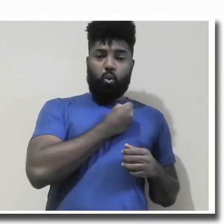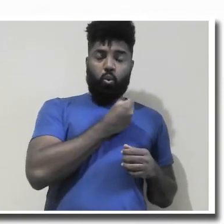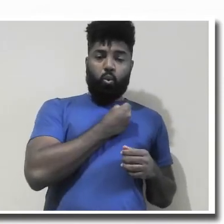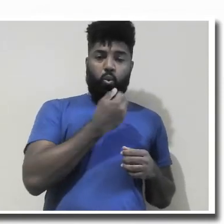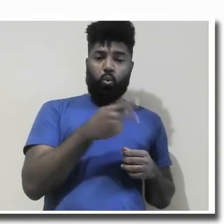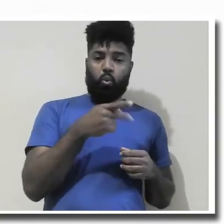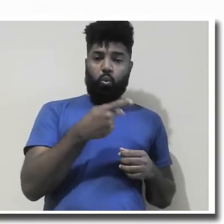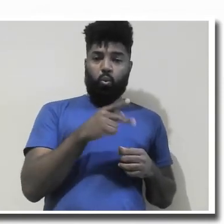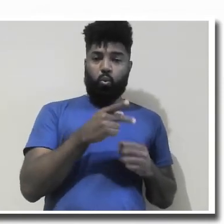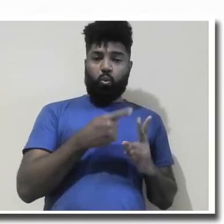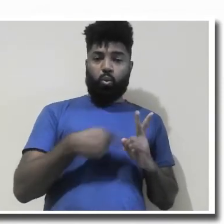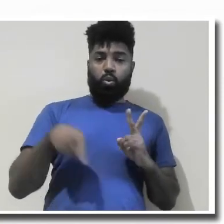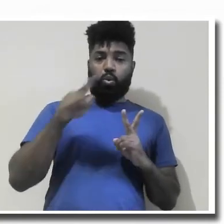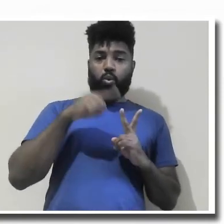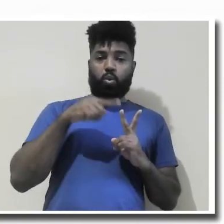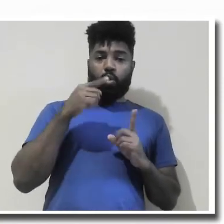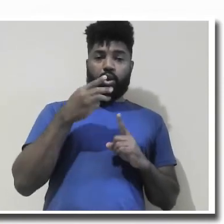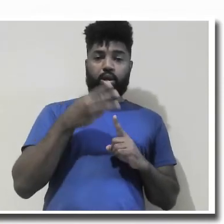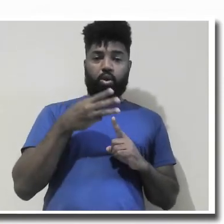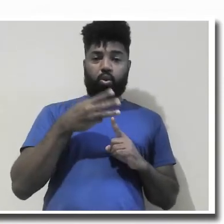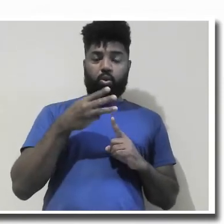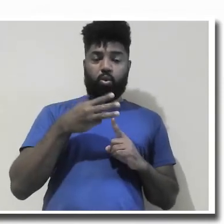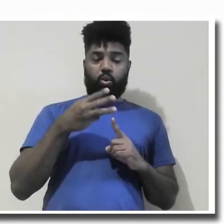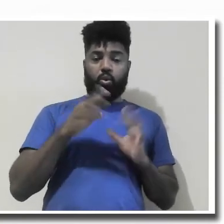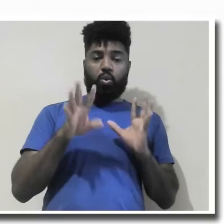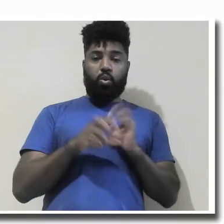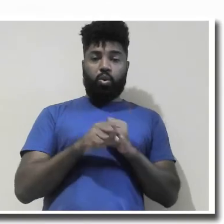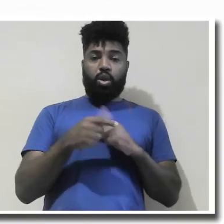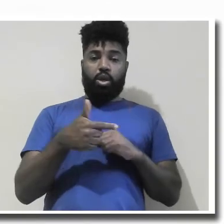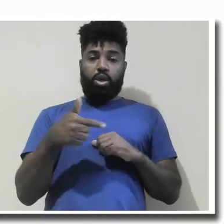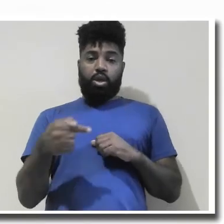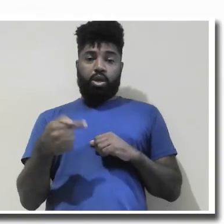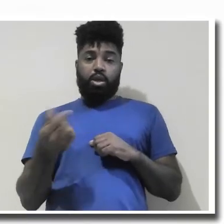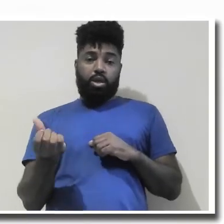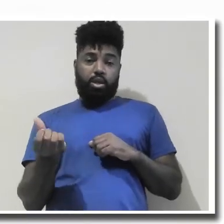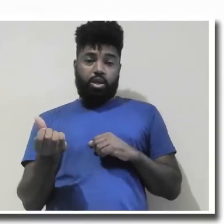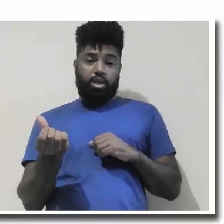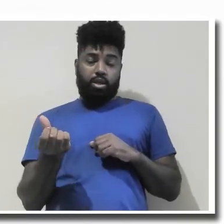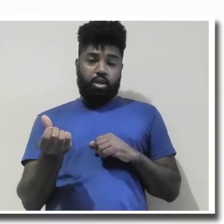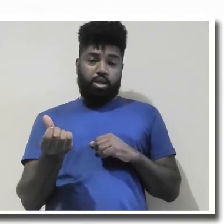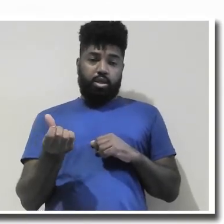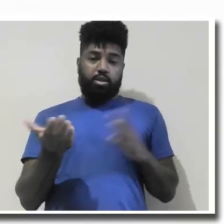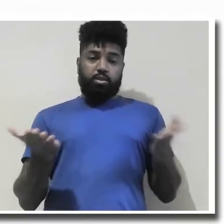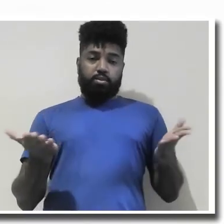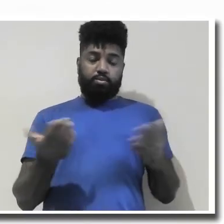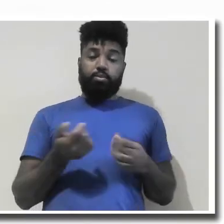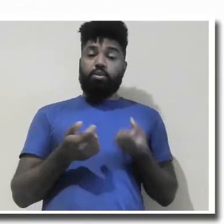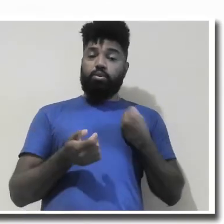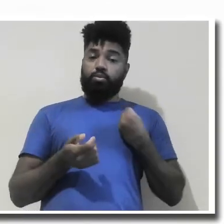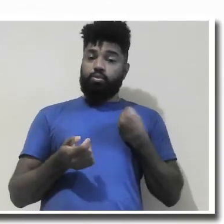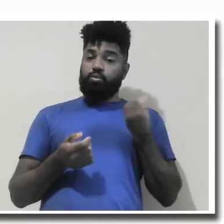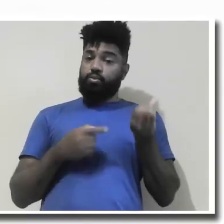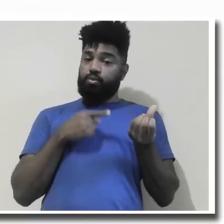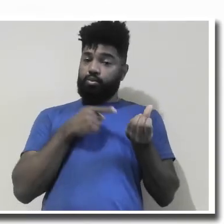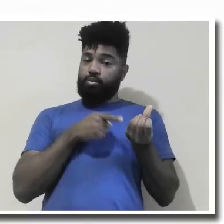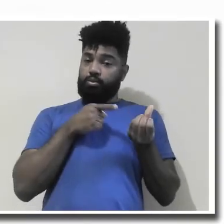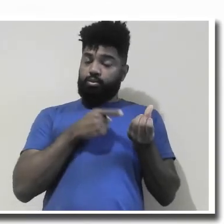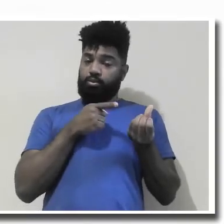cubo é 216. É o valor 6. Neste